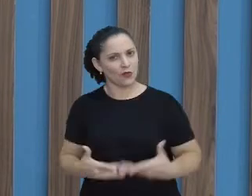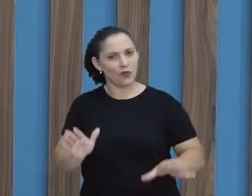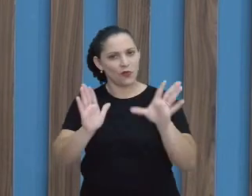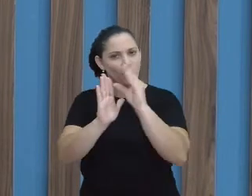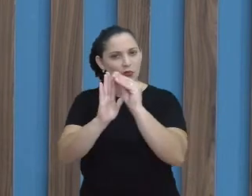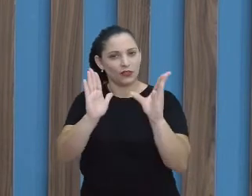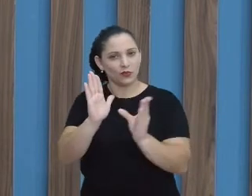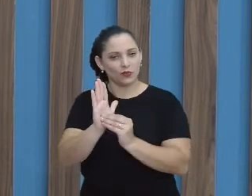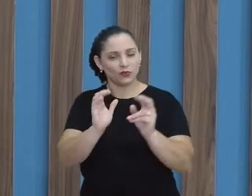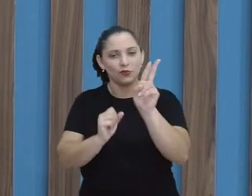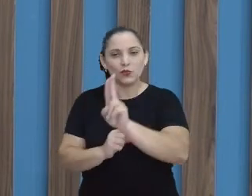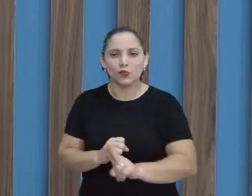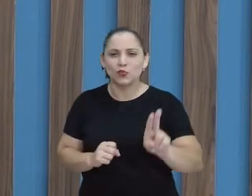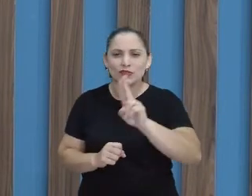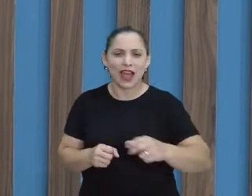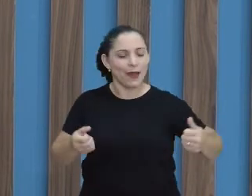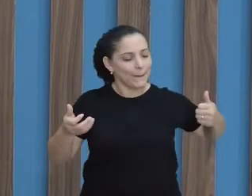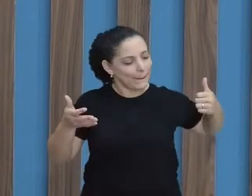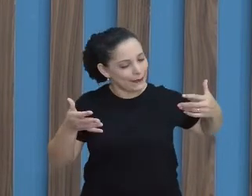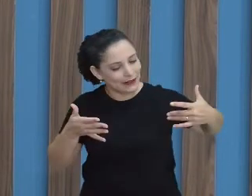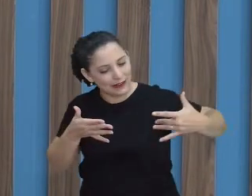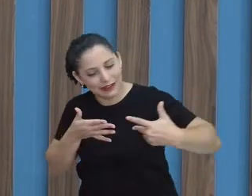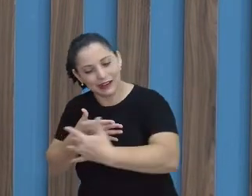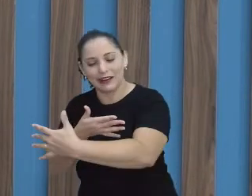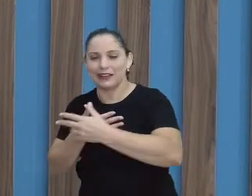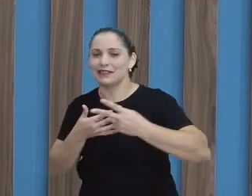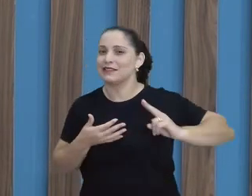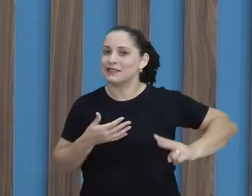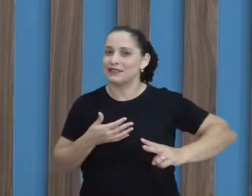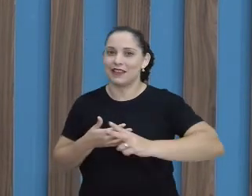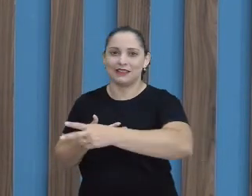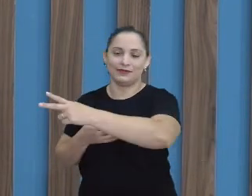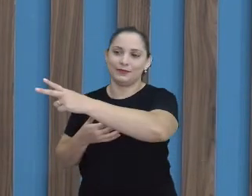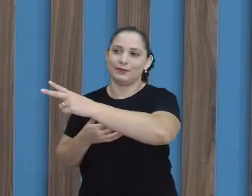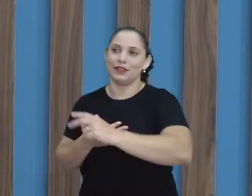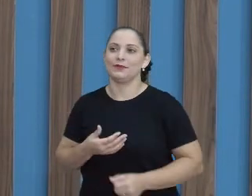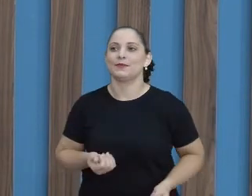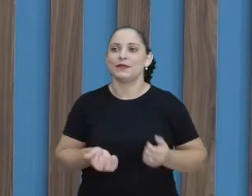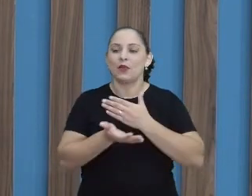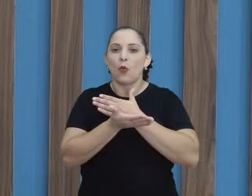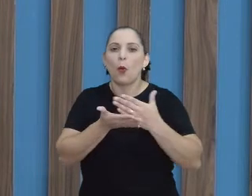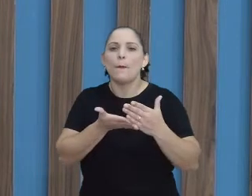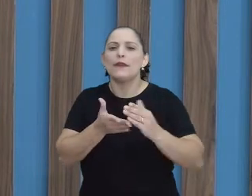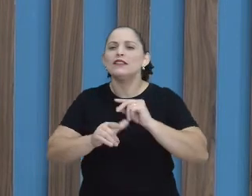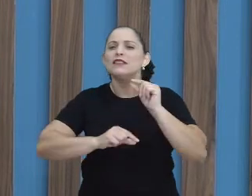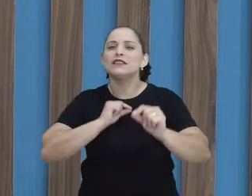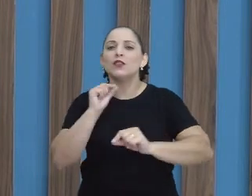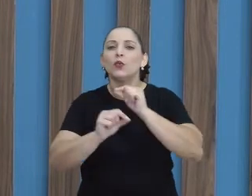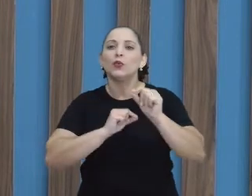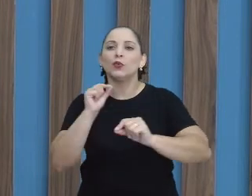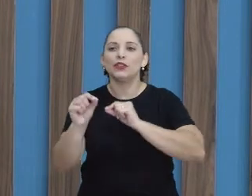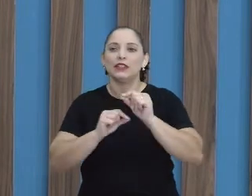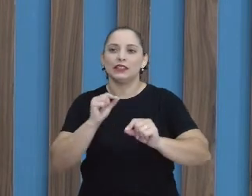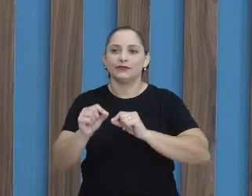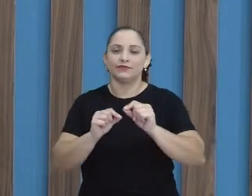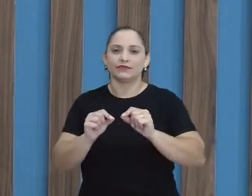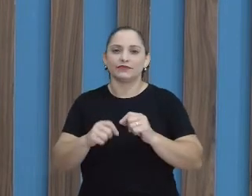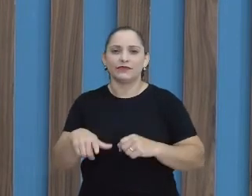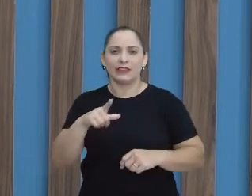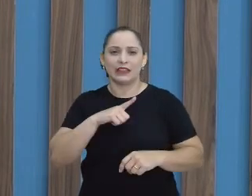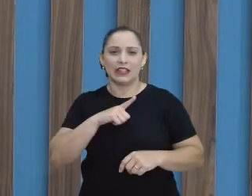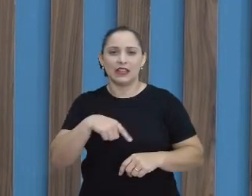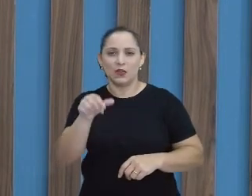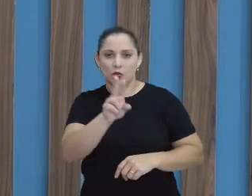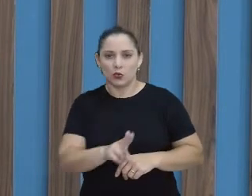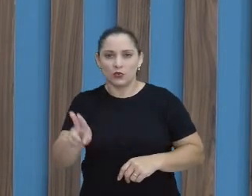que você vai utilizar pelo resto da sua vida, certo? É onde a gente começa a introduzir aí a questão